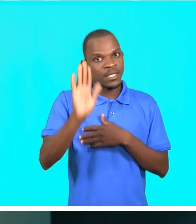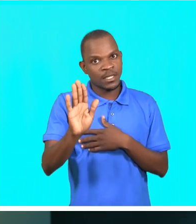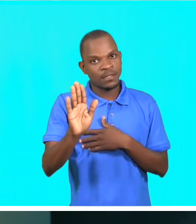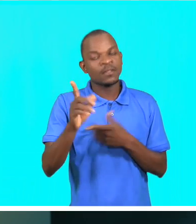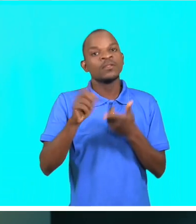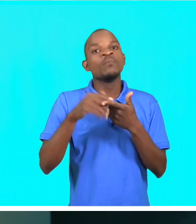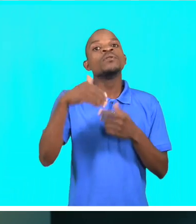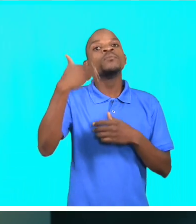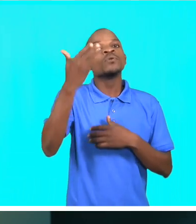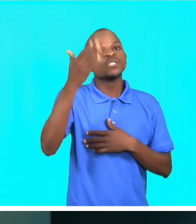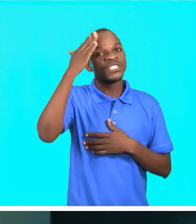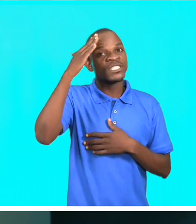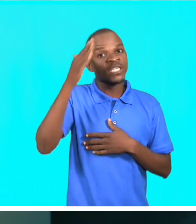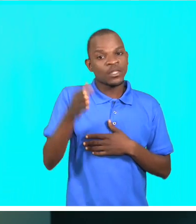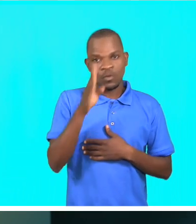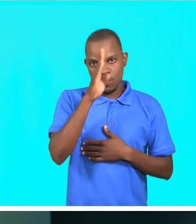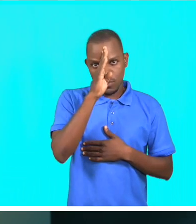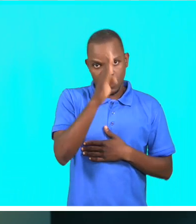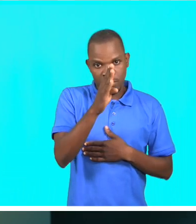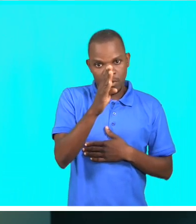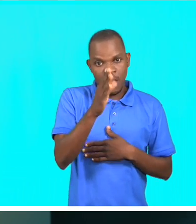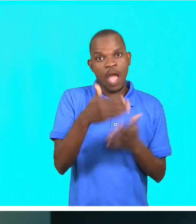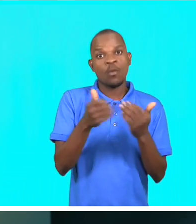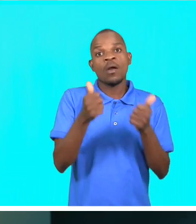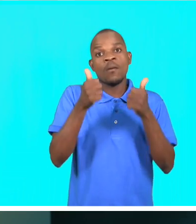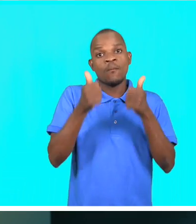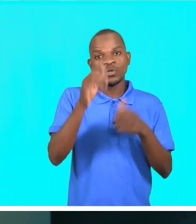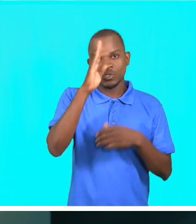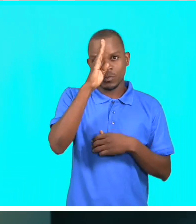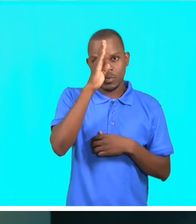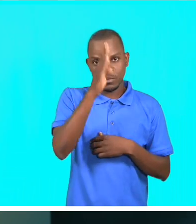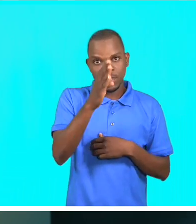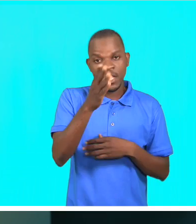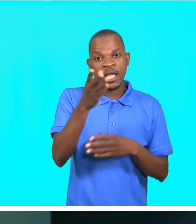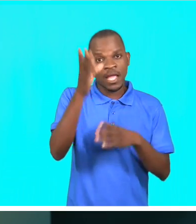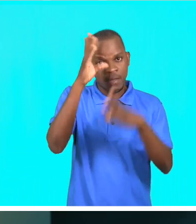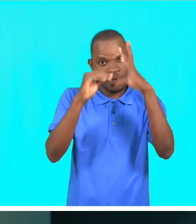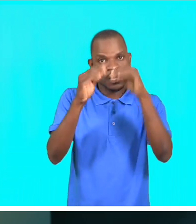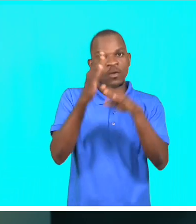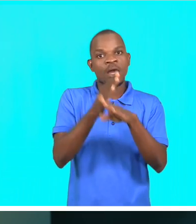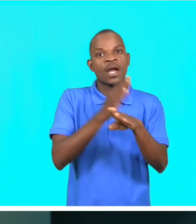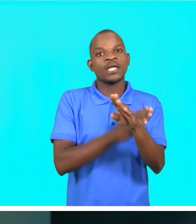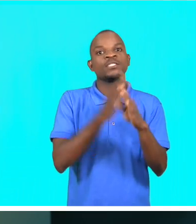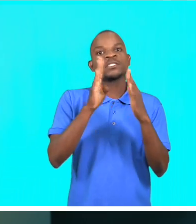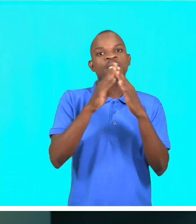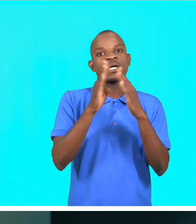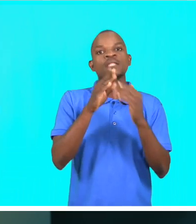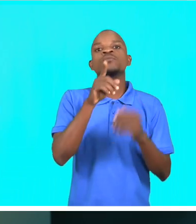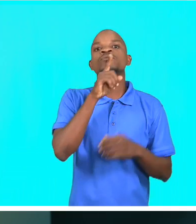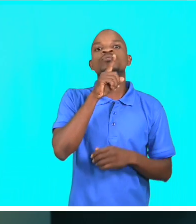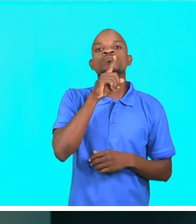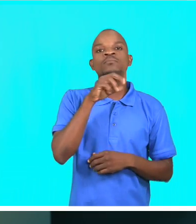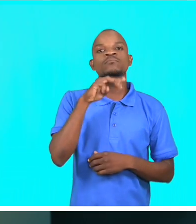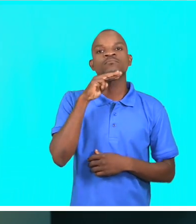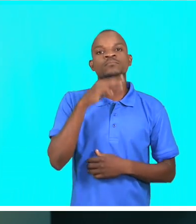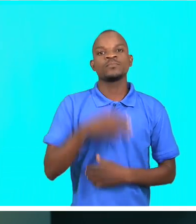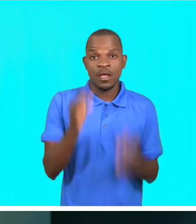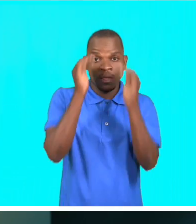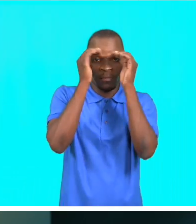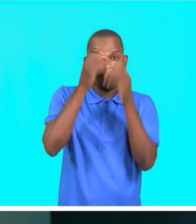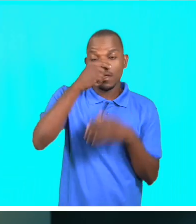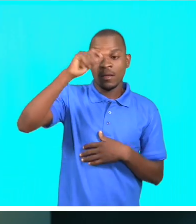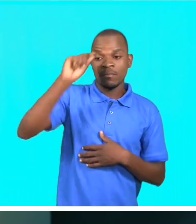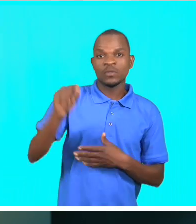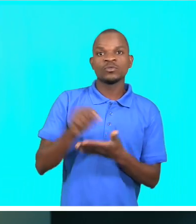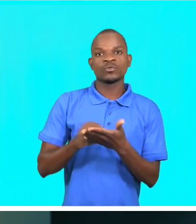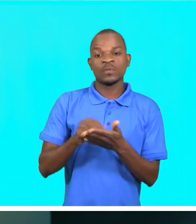dela e esquece os comportamentos, os bons comportamentos que ela aprendeu da casa dos pais. Que é a nossa casa.